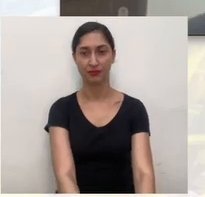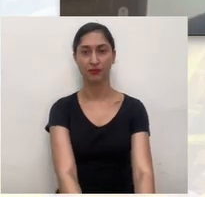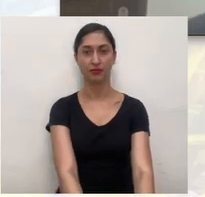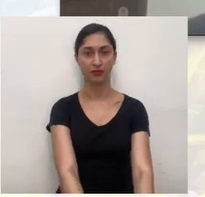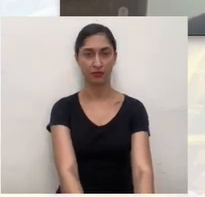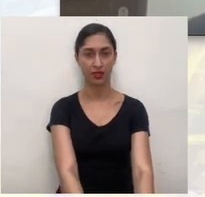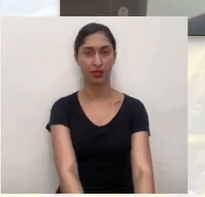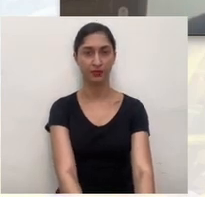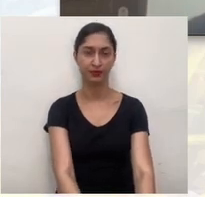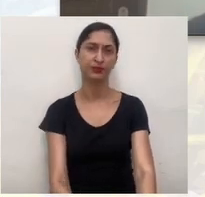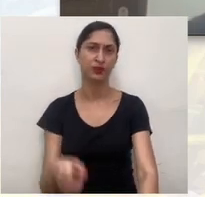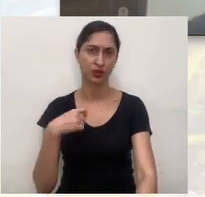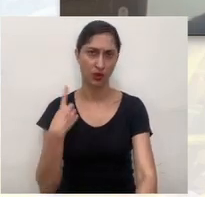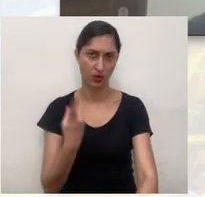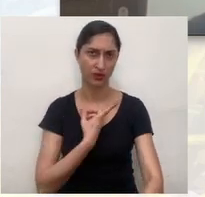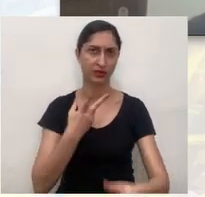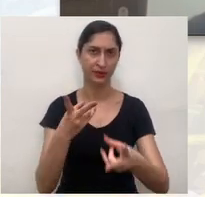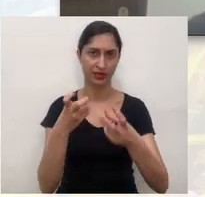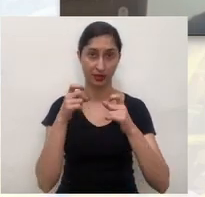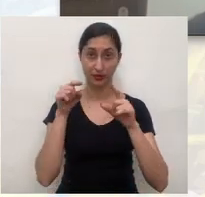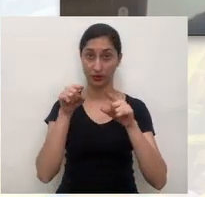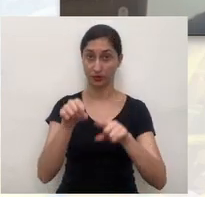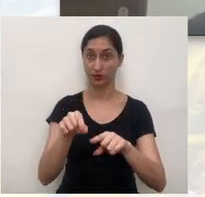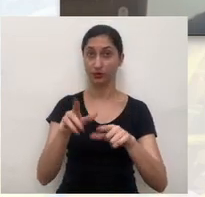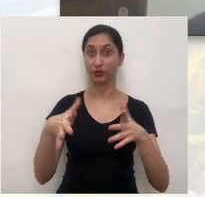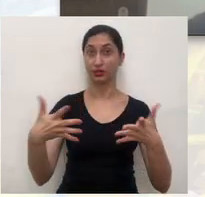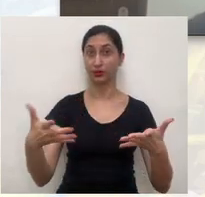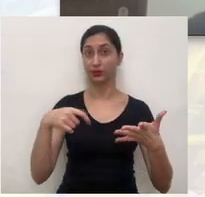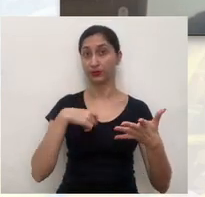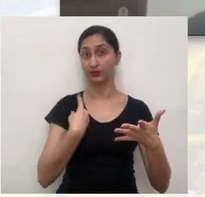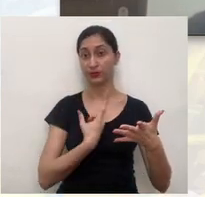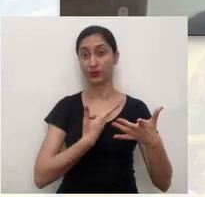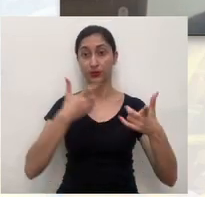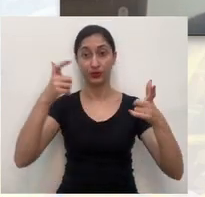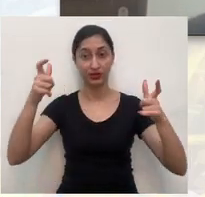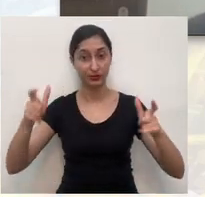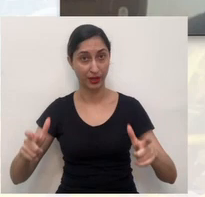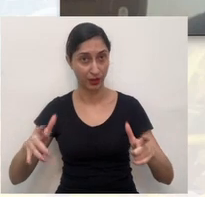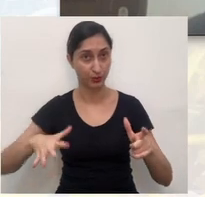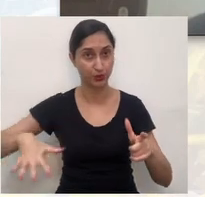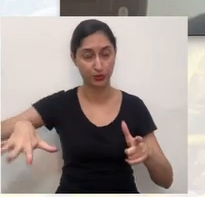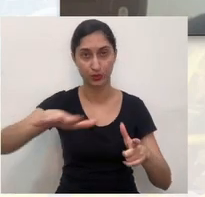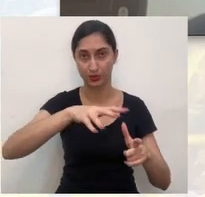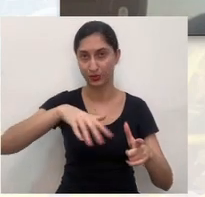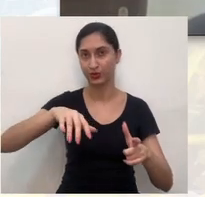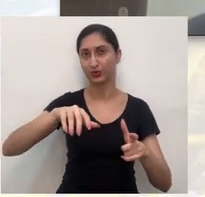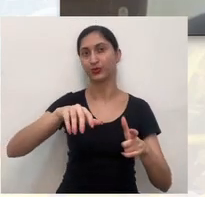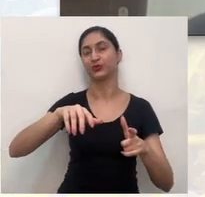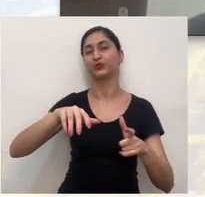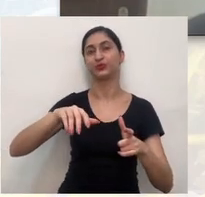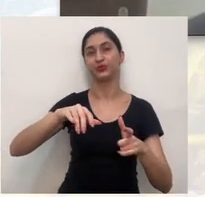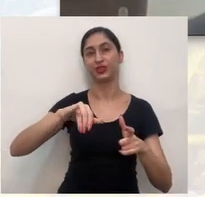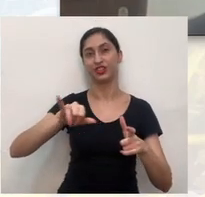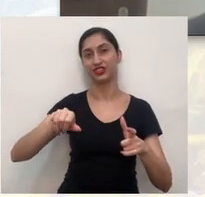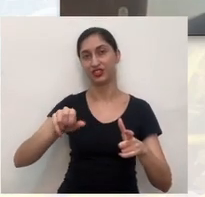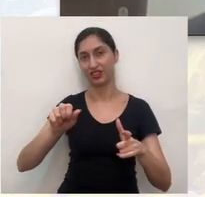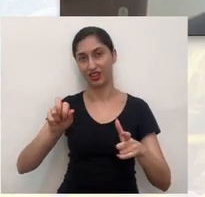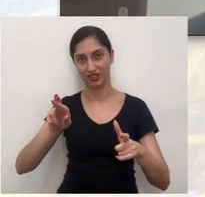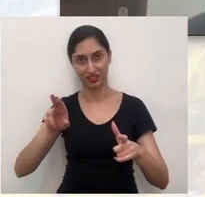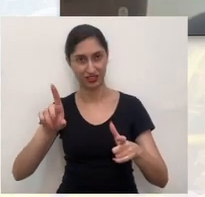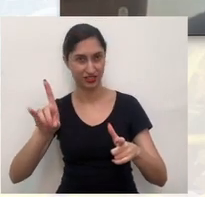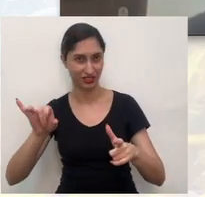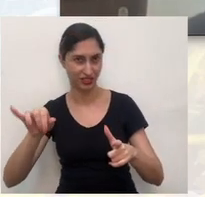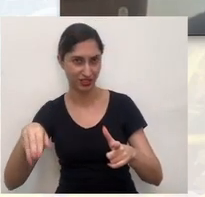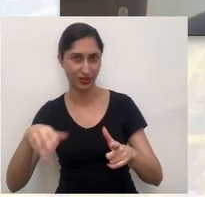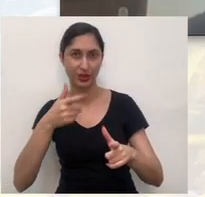essa percepção, e na verdade, quando a gente está no espaço do jardim, eu acho que eu li até uma frase dele falando que o jardim não é feito, as